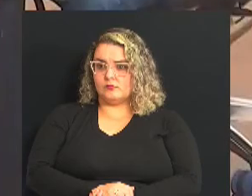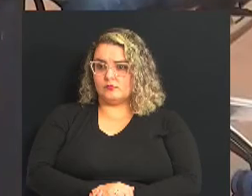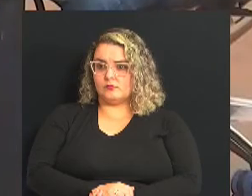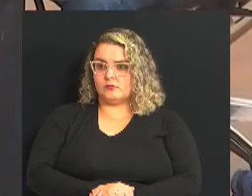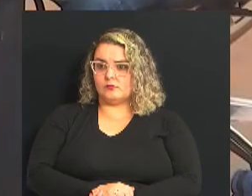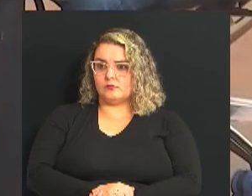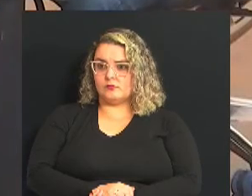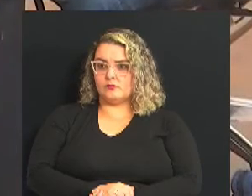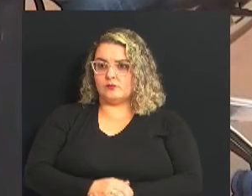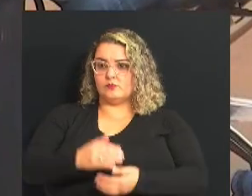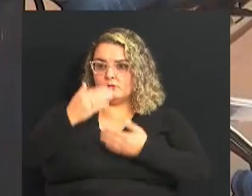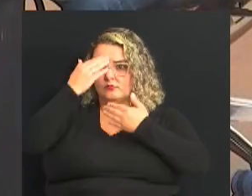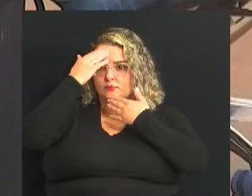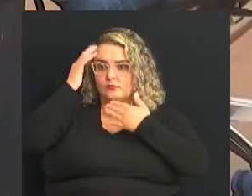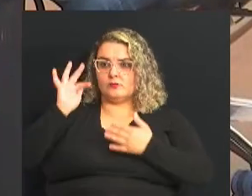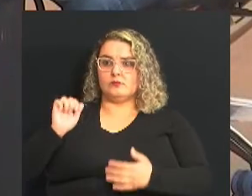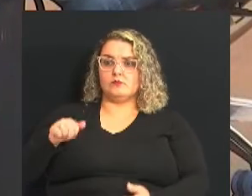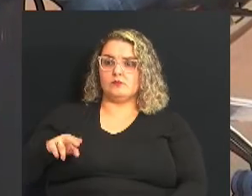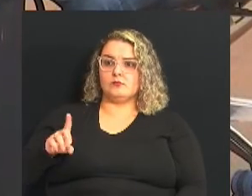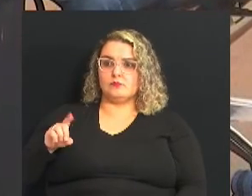Obrigado, Fanton. Silvio?